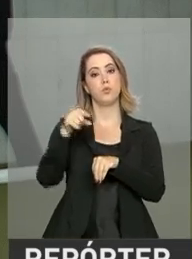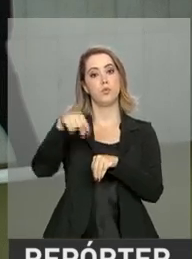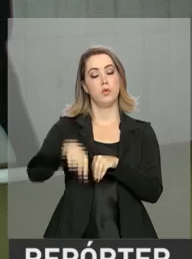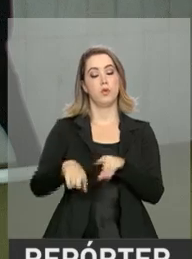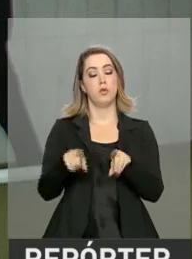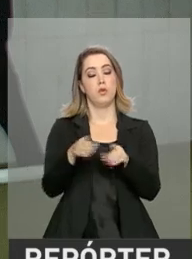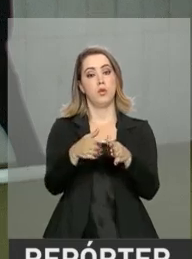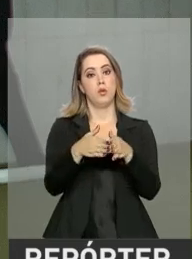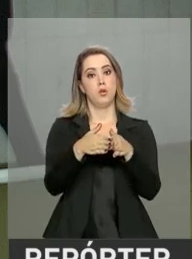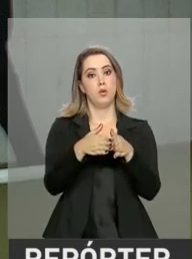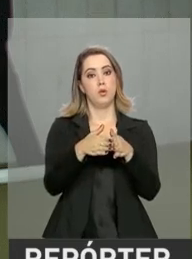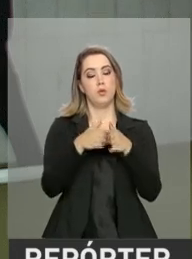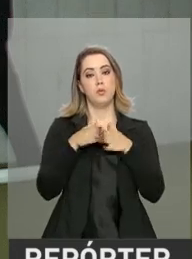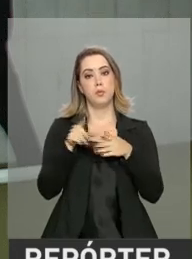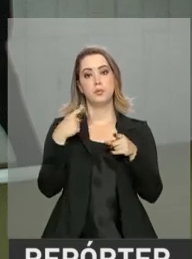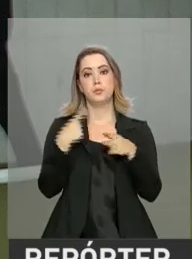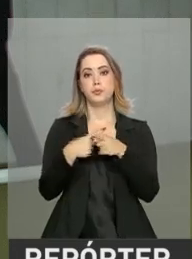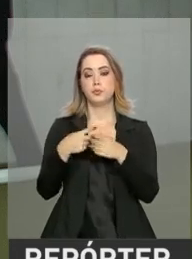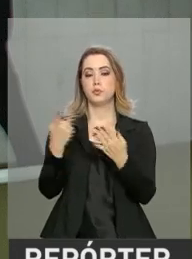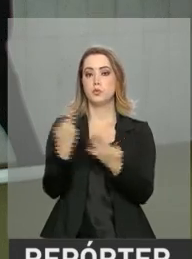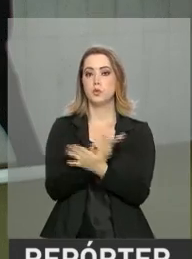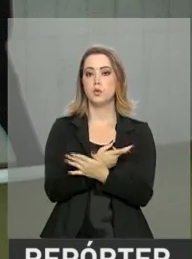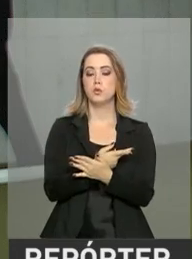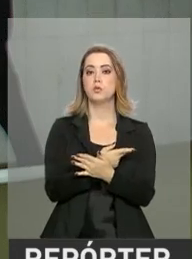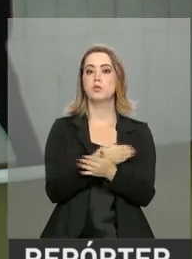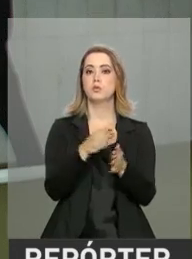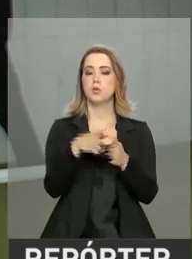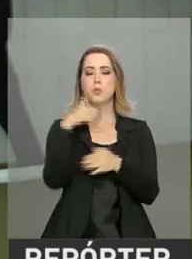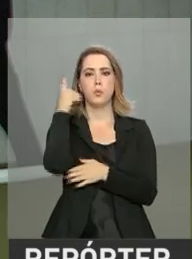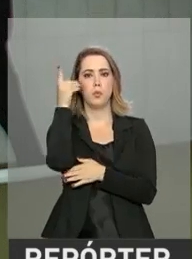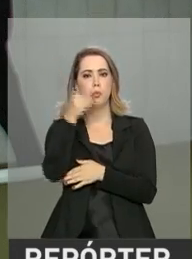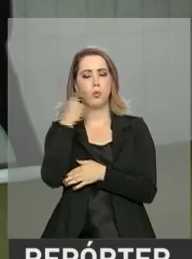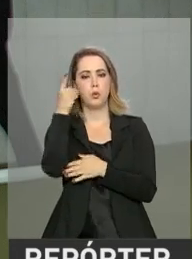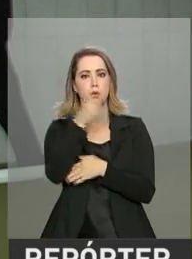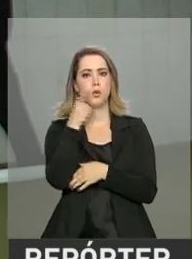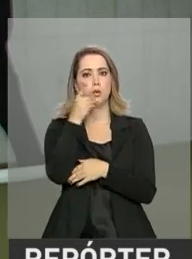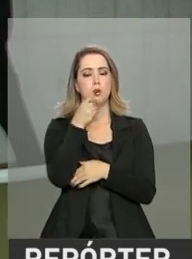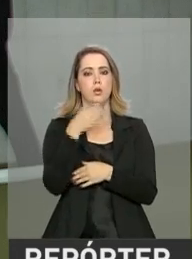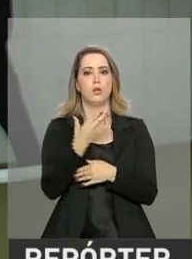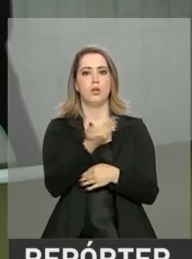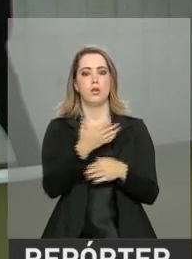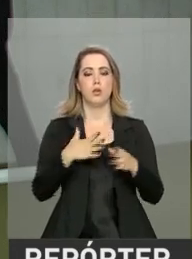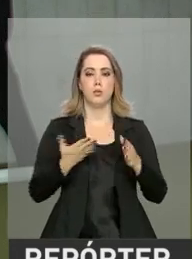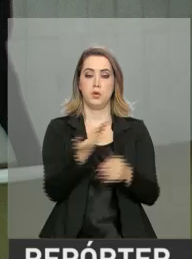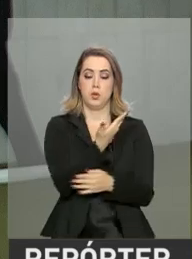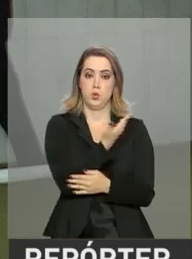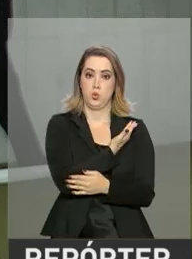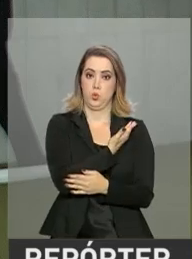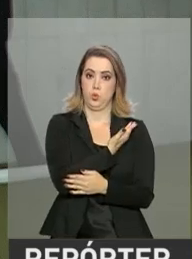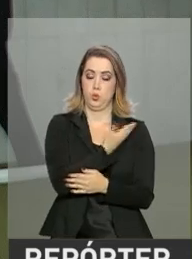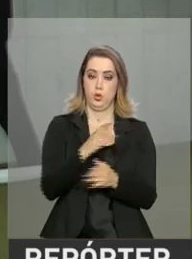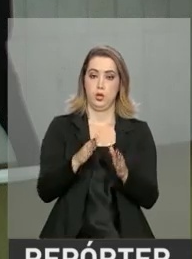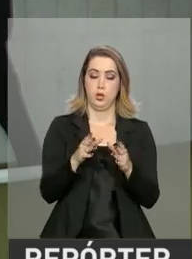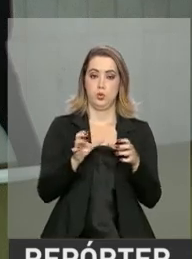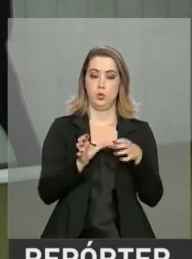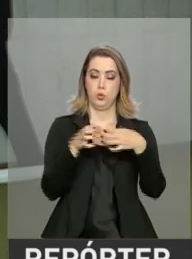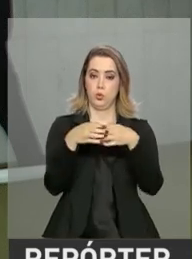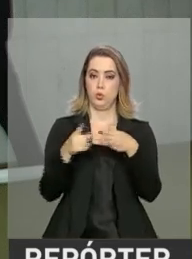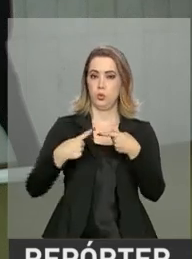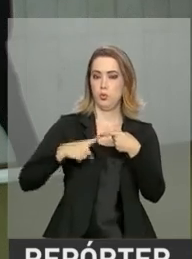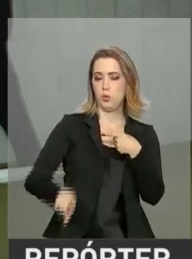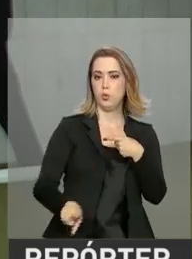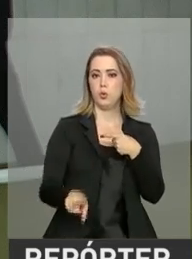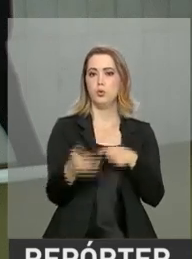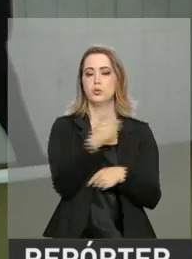O pedido foi feito por deputados da oposição e neste pedido eles argumentam que a proposta de